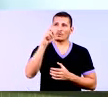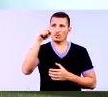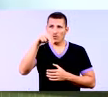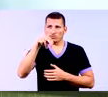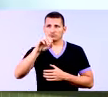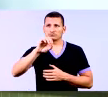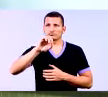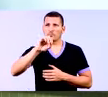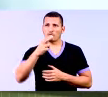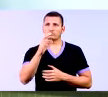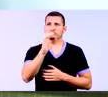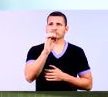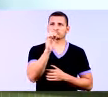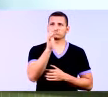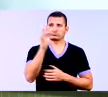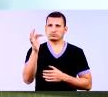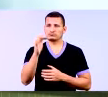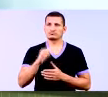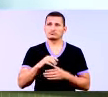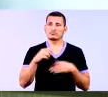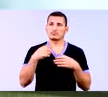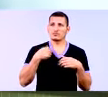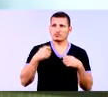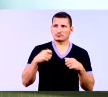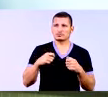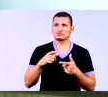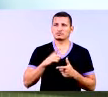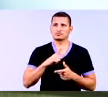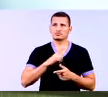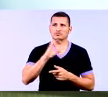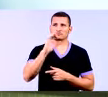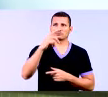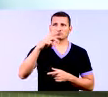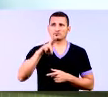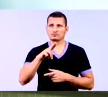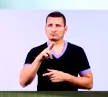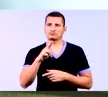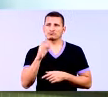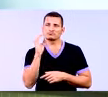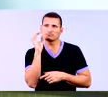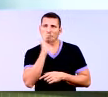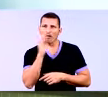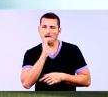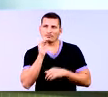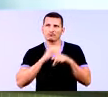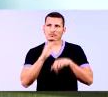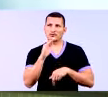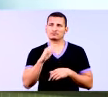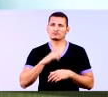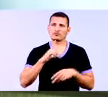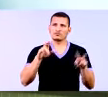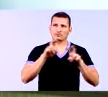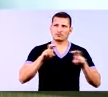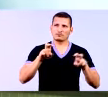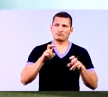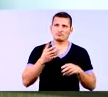eu tendo um processador muito rápido, significa que eu vou ter um computador com maior desempenho?